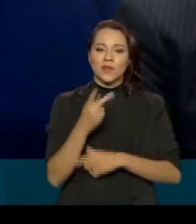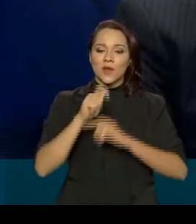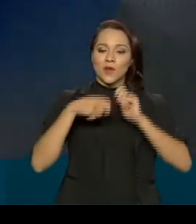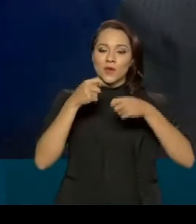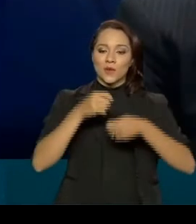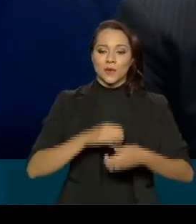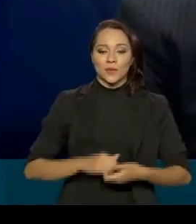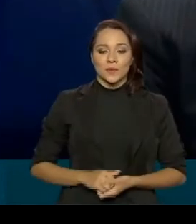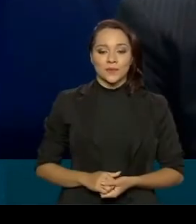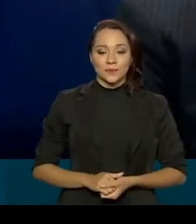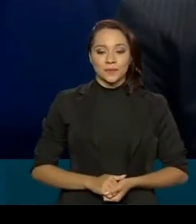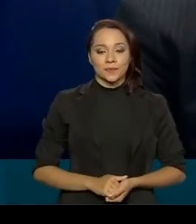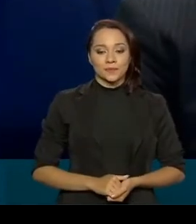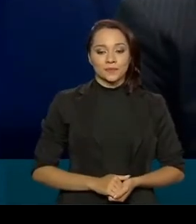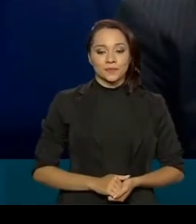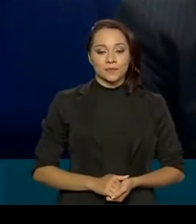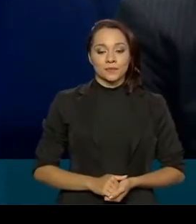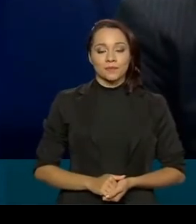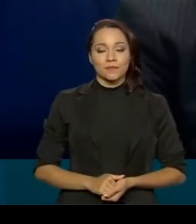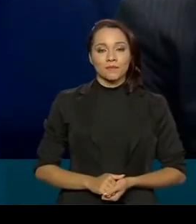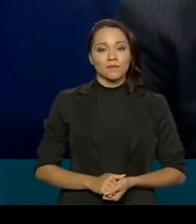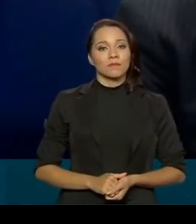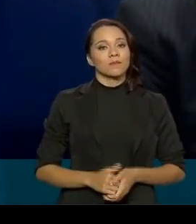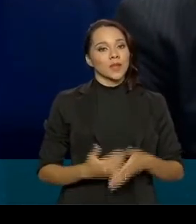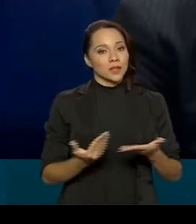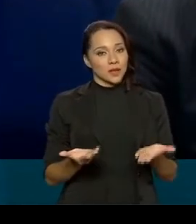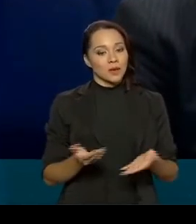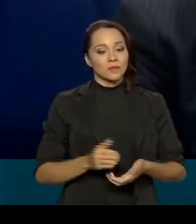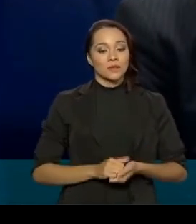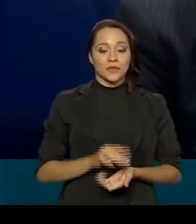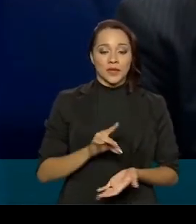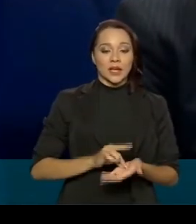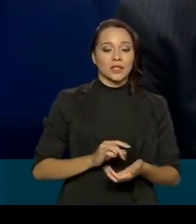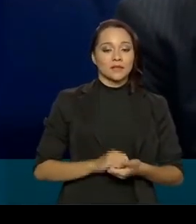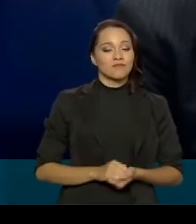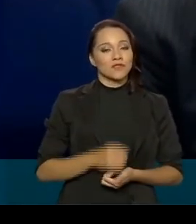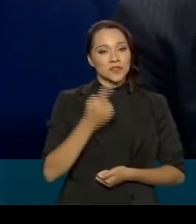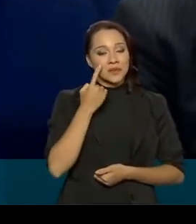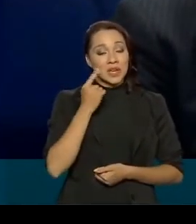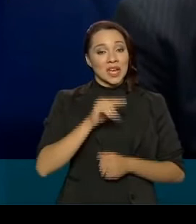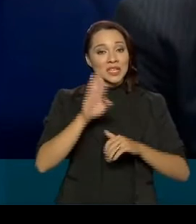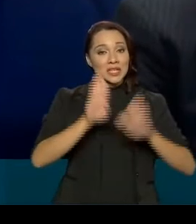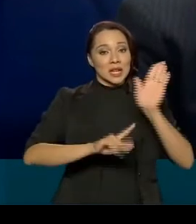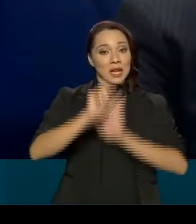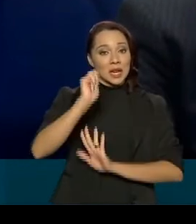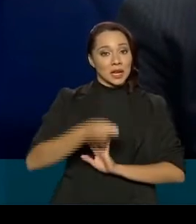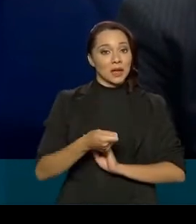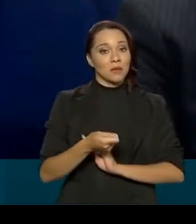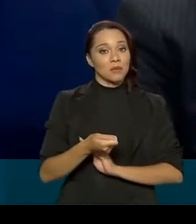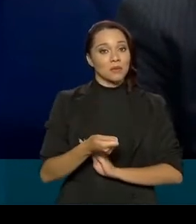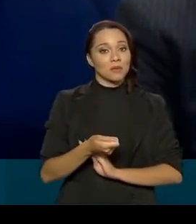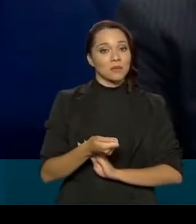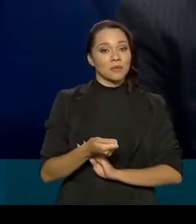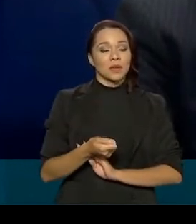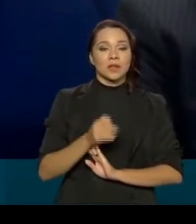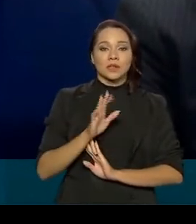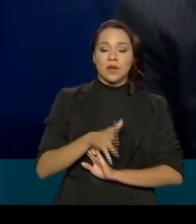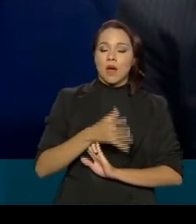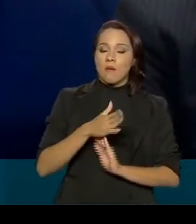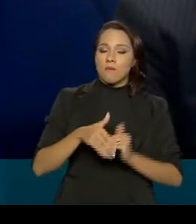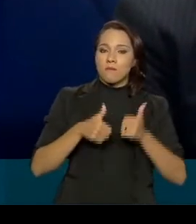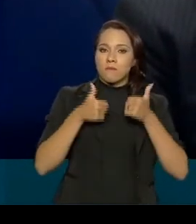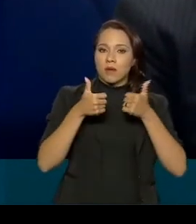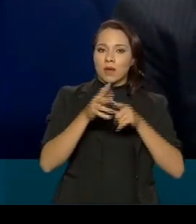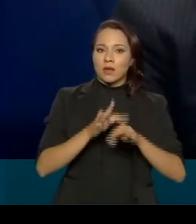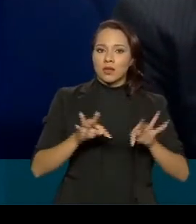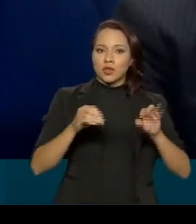econômico. De fato, nós consideramos esse leilão bem sucedido em